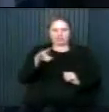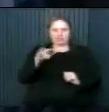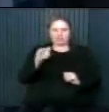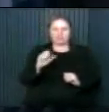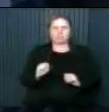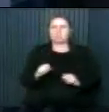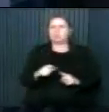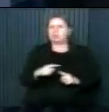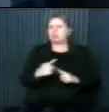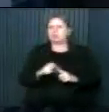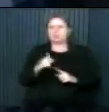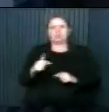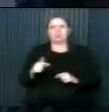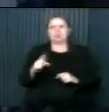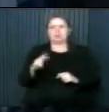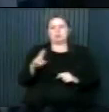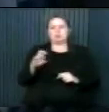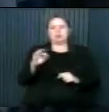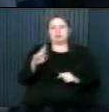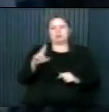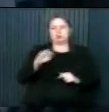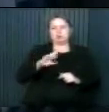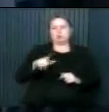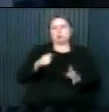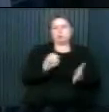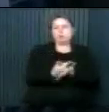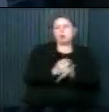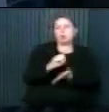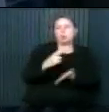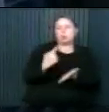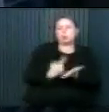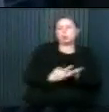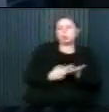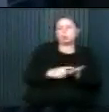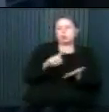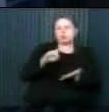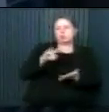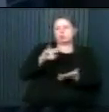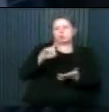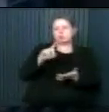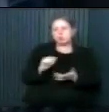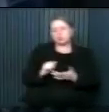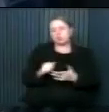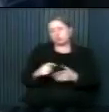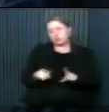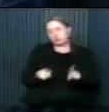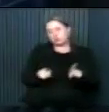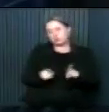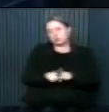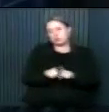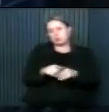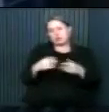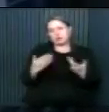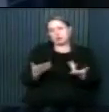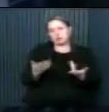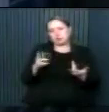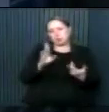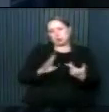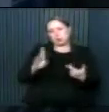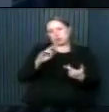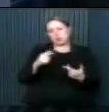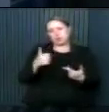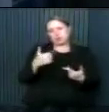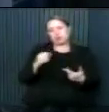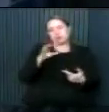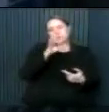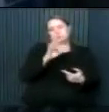remanesçam precatórios não pagos ou compromissos com a dívida fundada, e até mesmo facultado o uso de